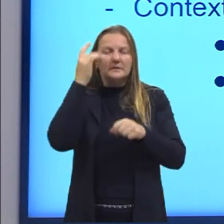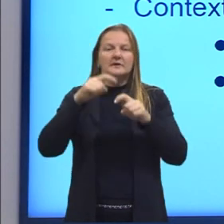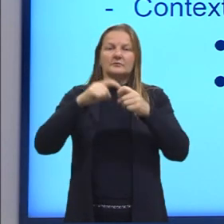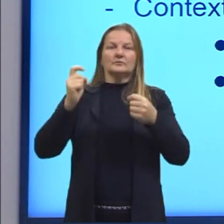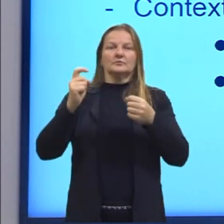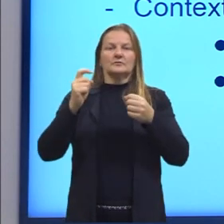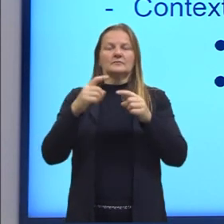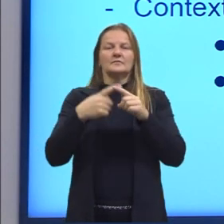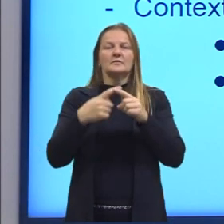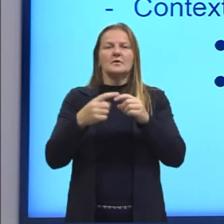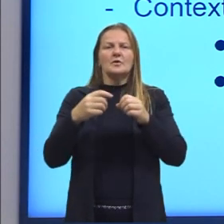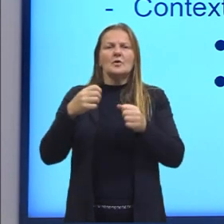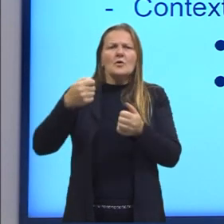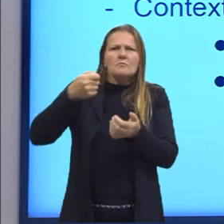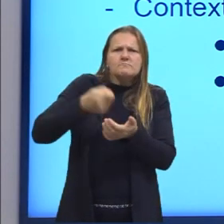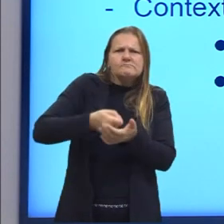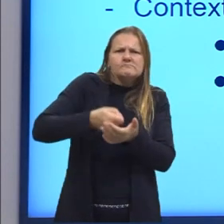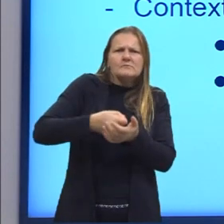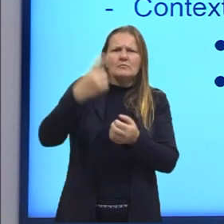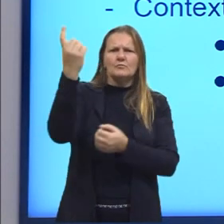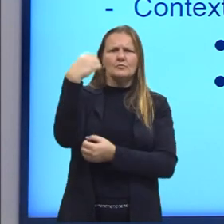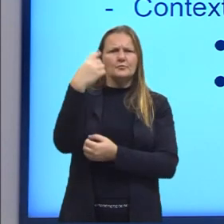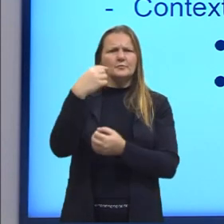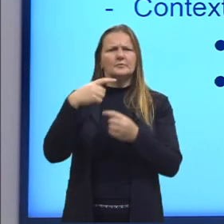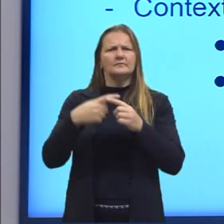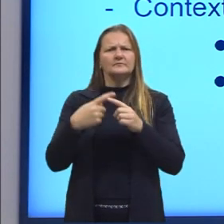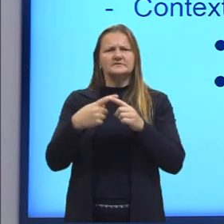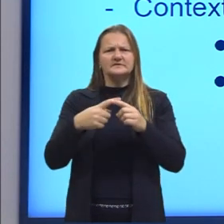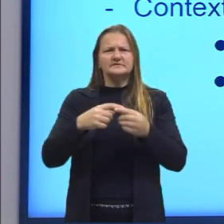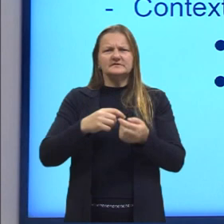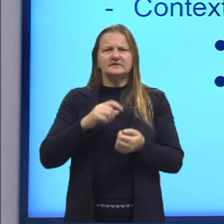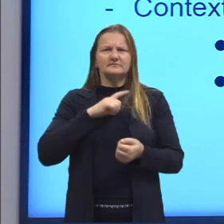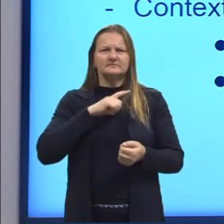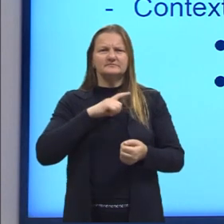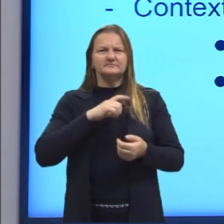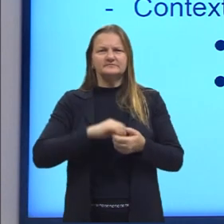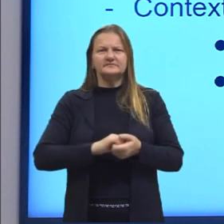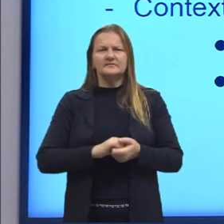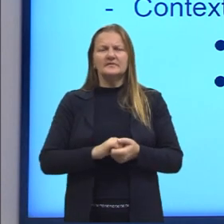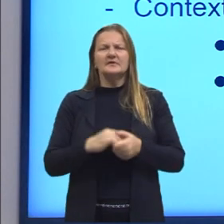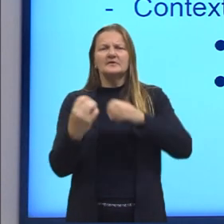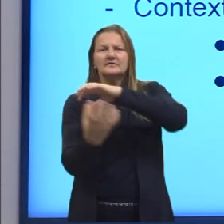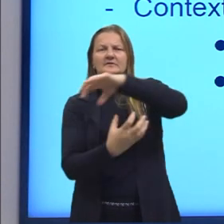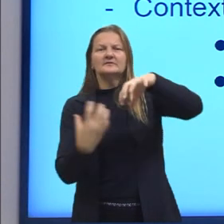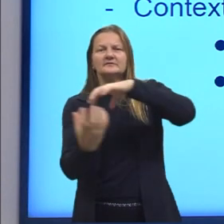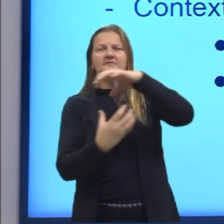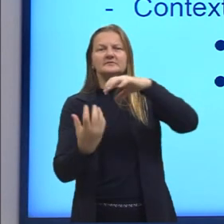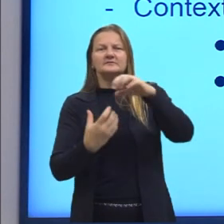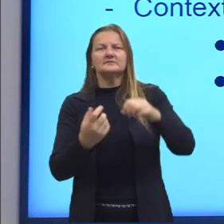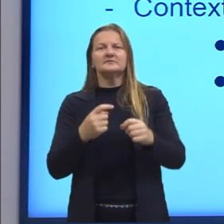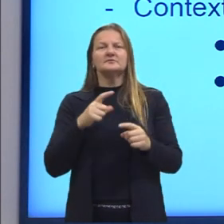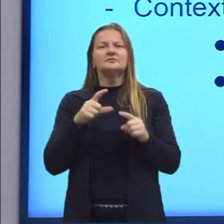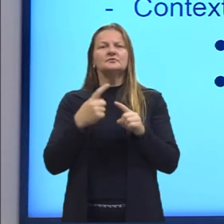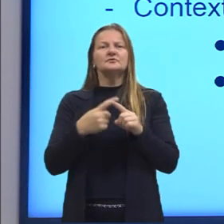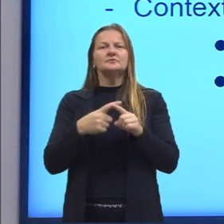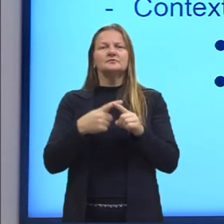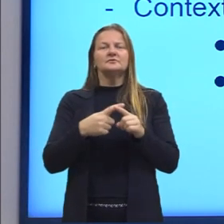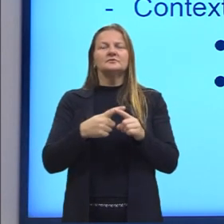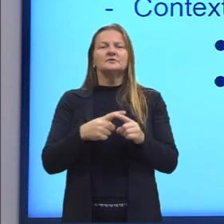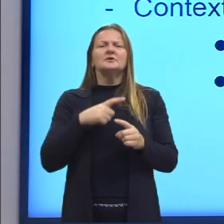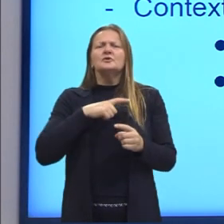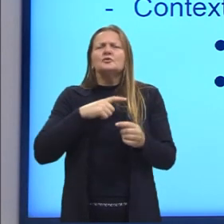contra o absolutismo e toda aquela revolta na Revolução Francesa aqueles ideias de igualdade liberdade